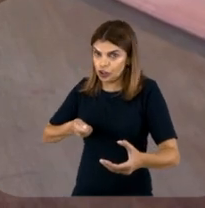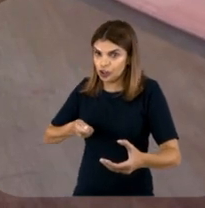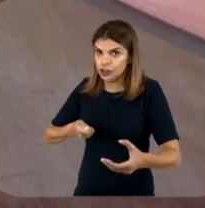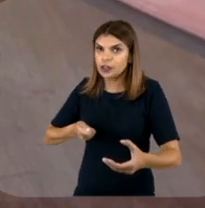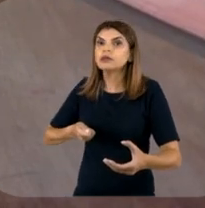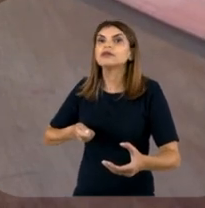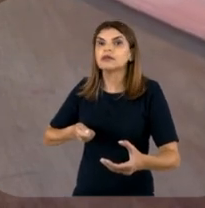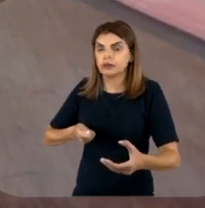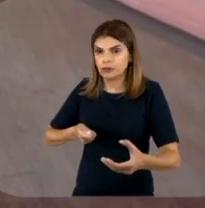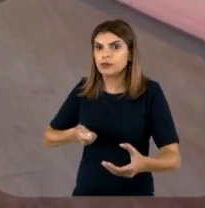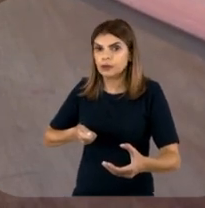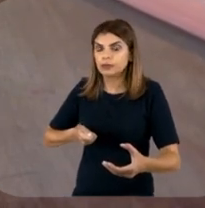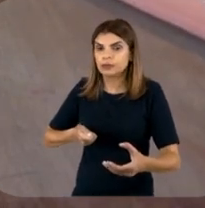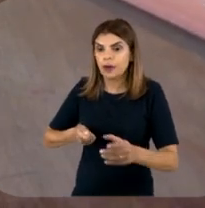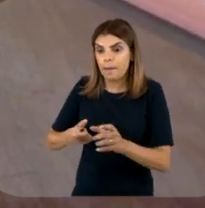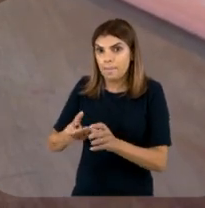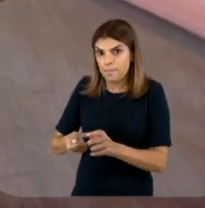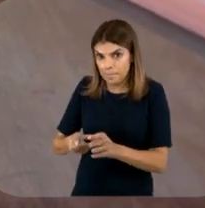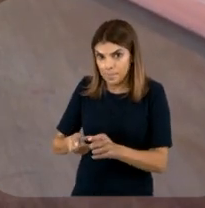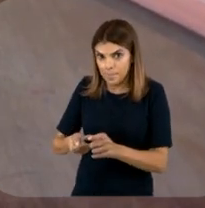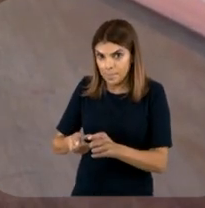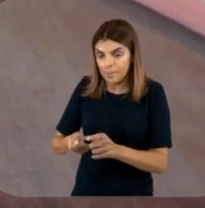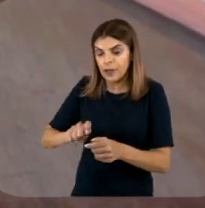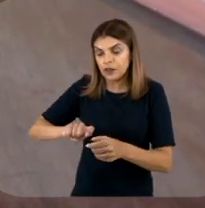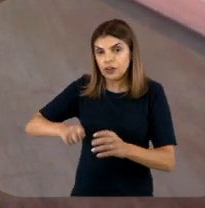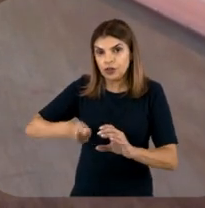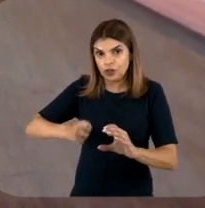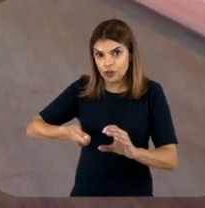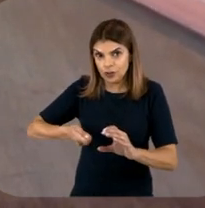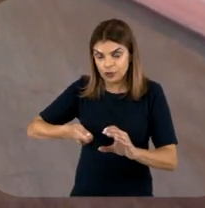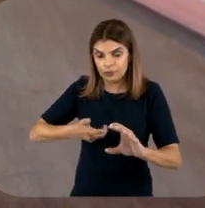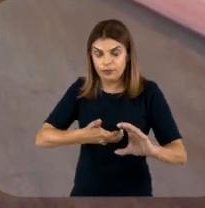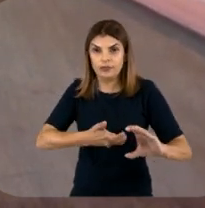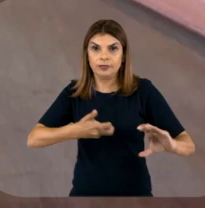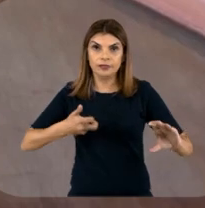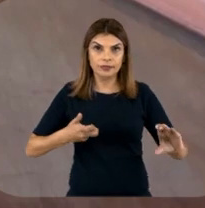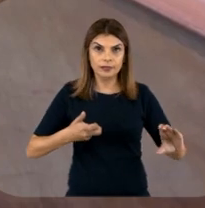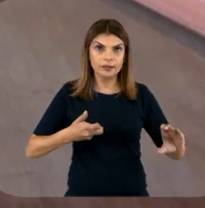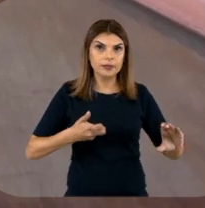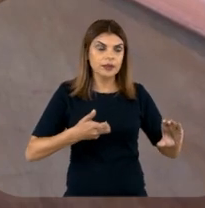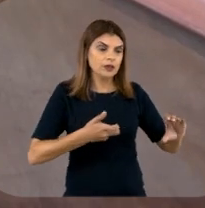gente coloca de novo o vácuo, desacopla